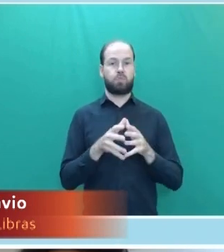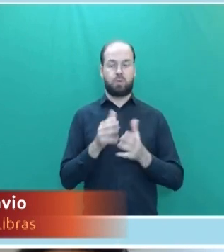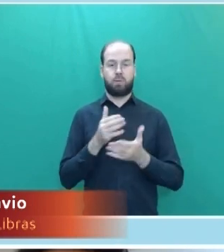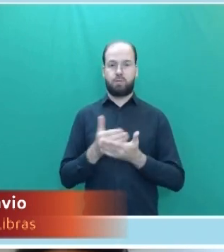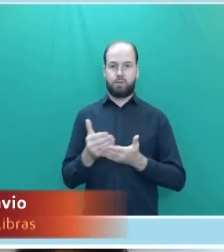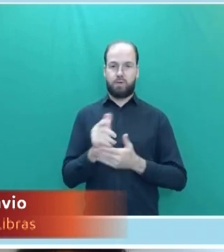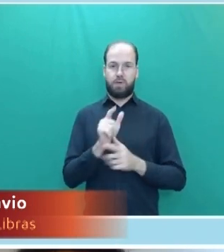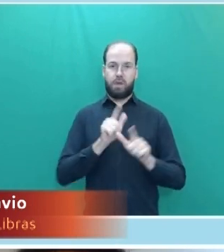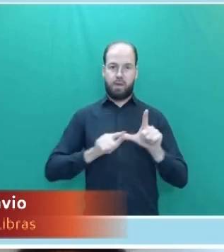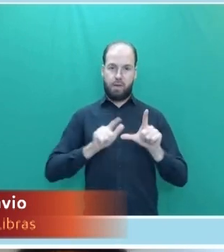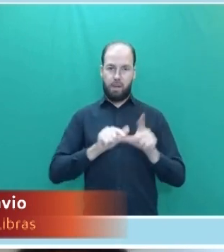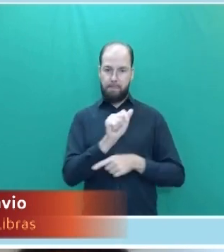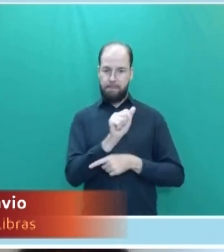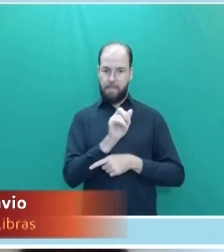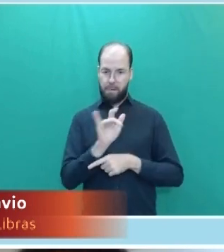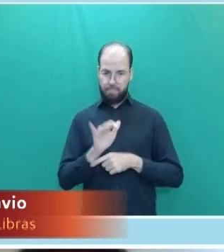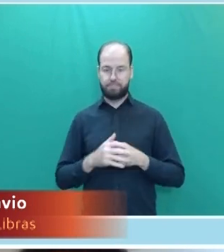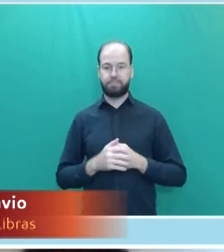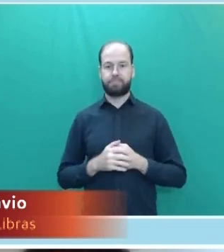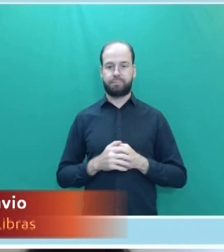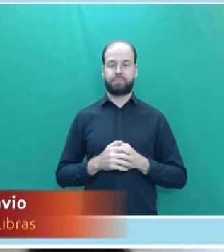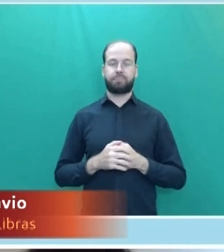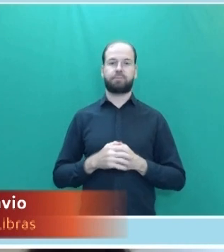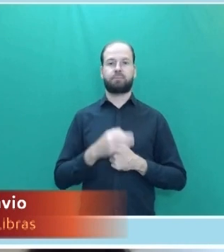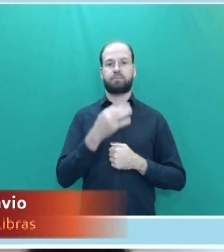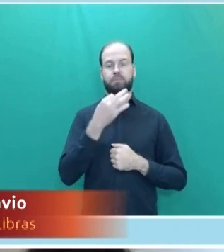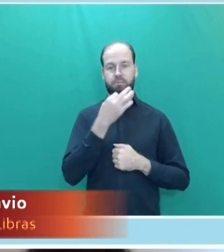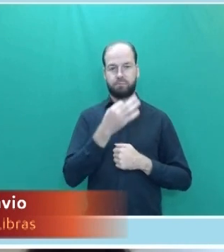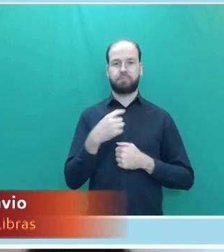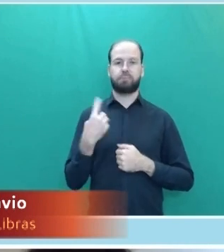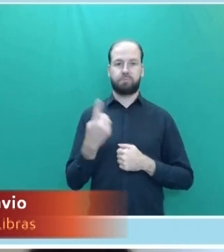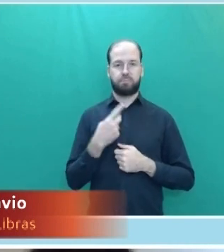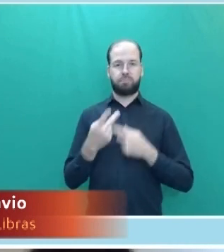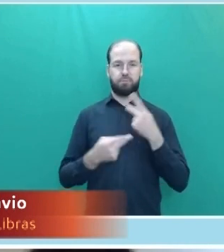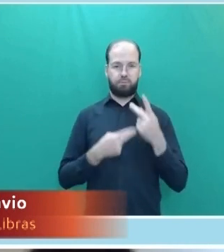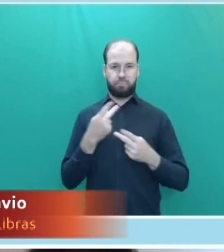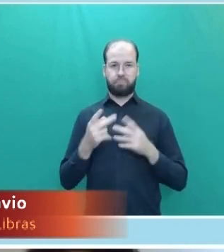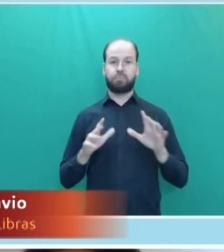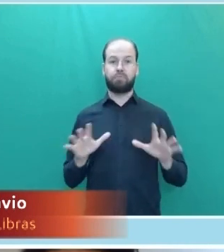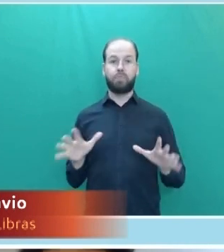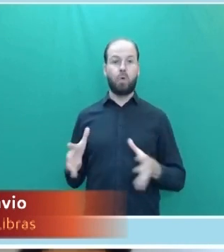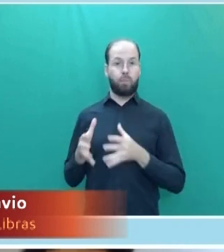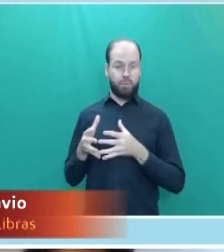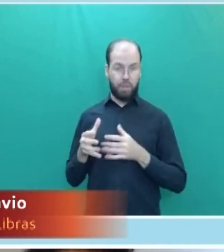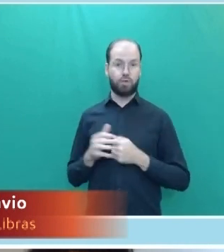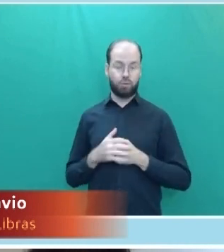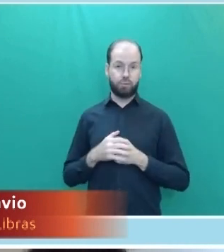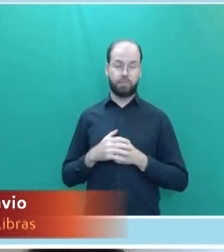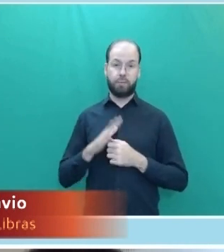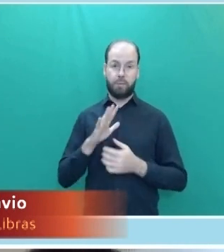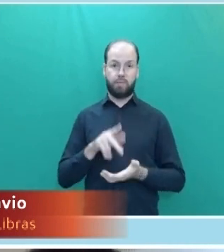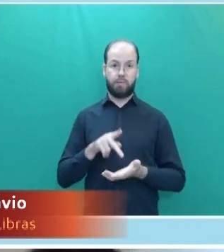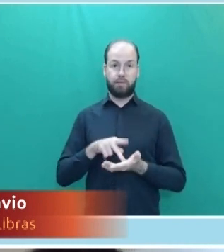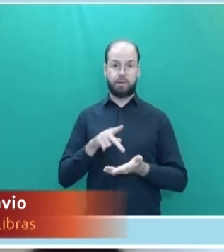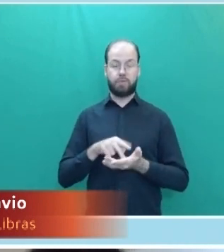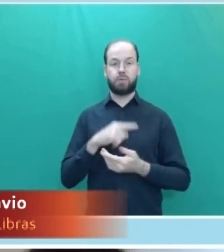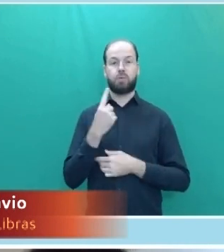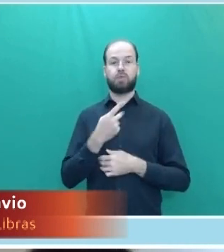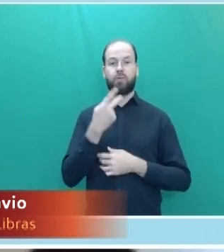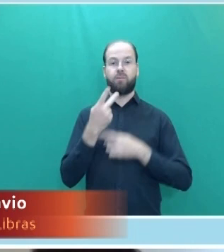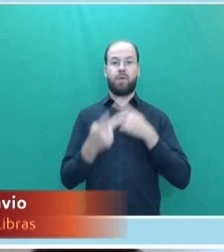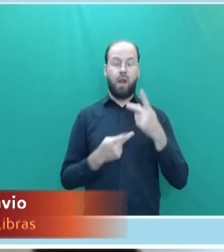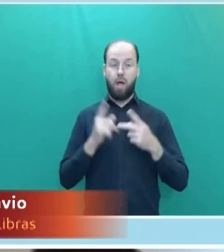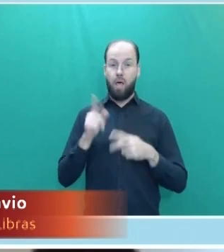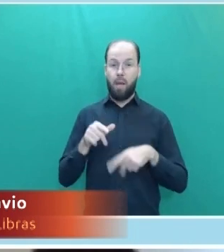sigla. Acho que a gente fala de comunidade, quando, na verdade, estamos falando de uma